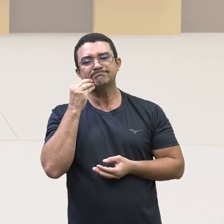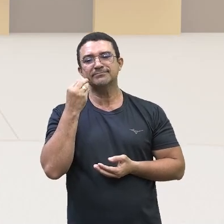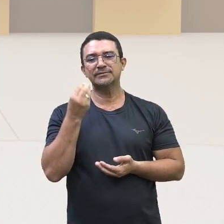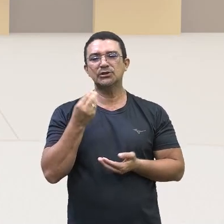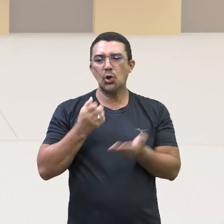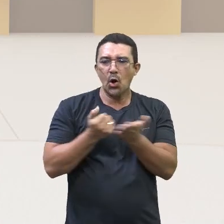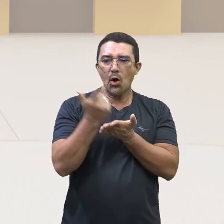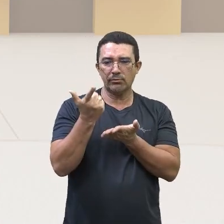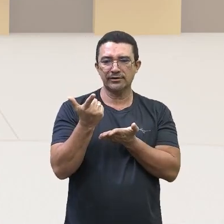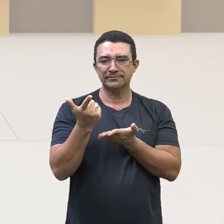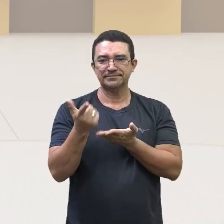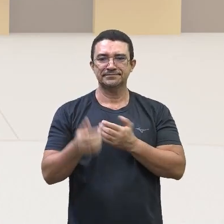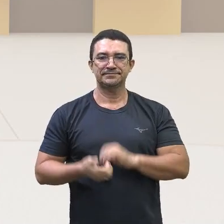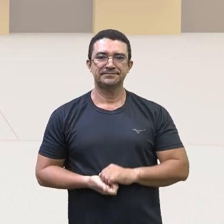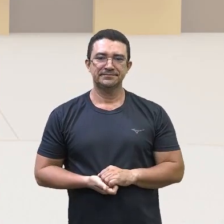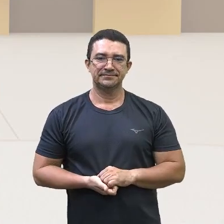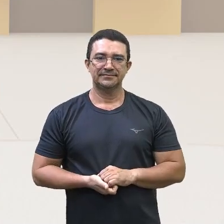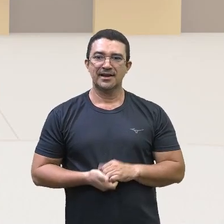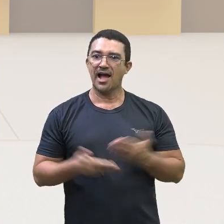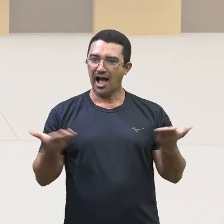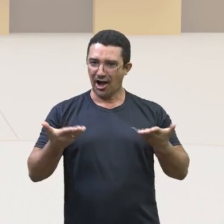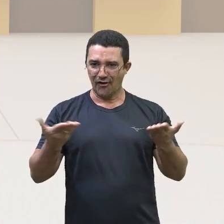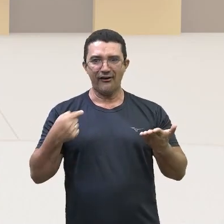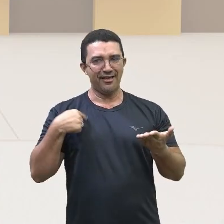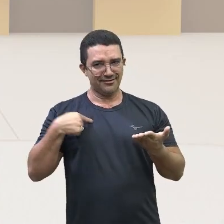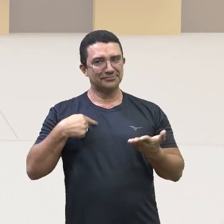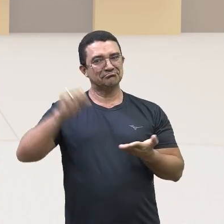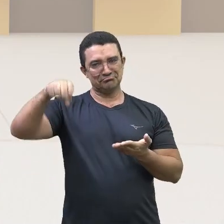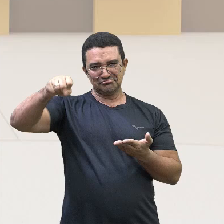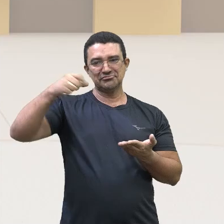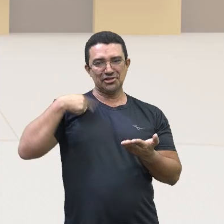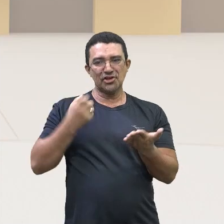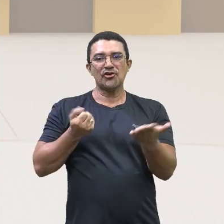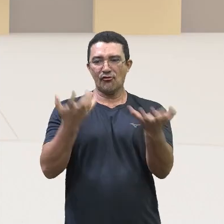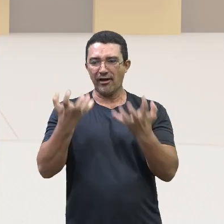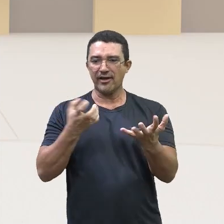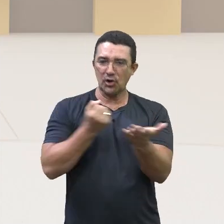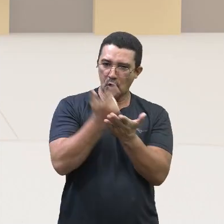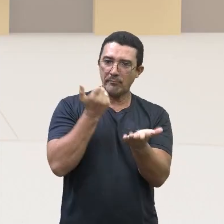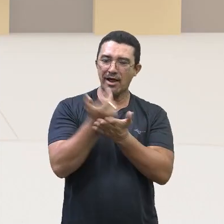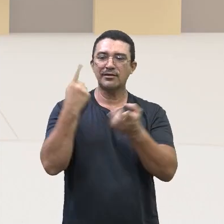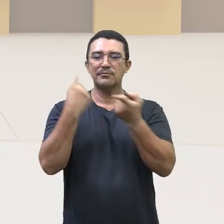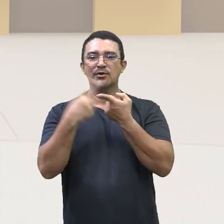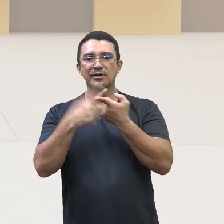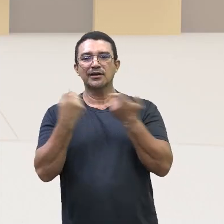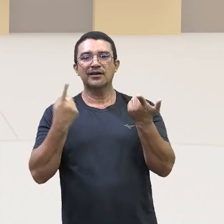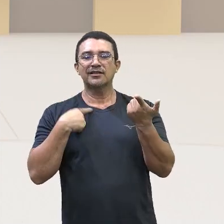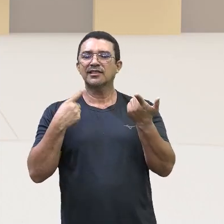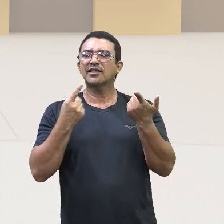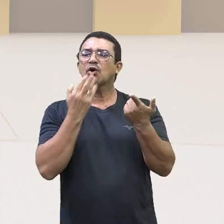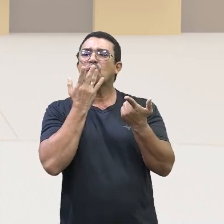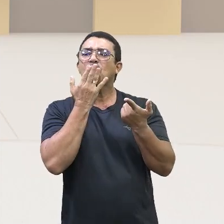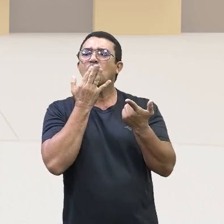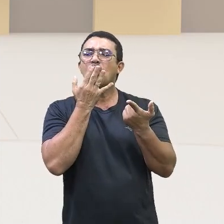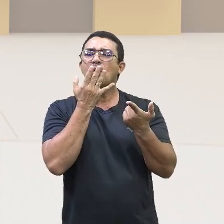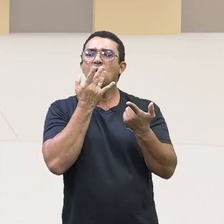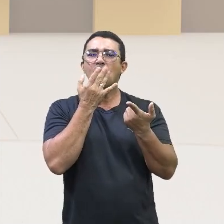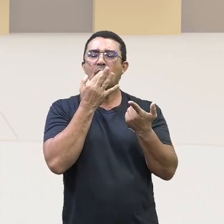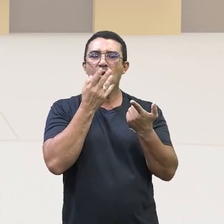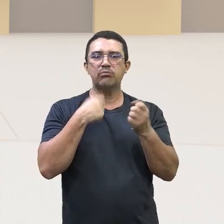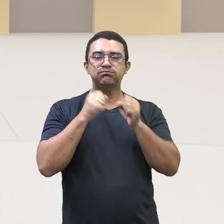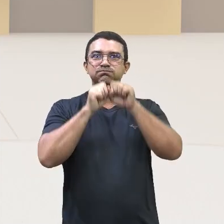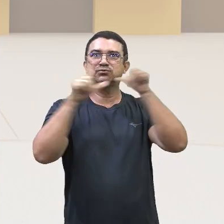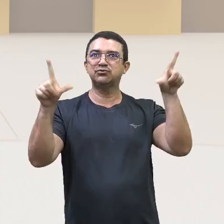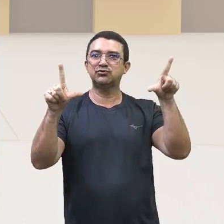Nós temos todos, eu acho que sim. Agora eu me arriscaria a comprar esse produto, porque modificou a própria escolha das cores, né? Ela ficou bem mais chamativa,